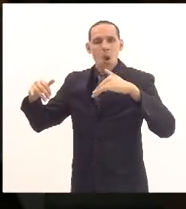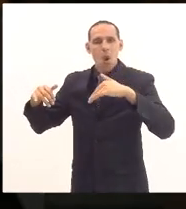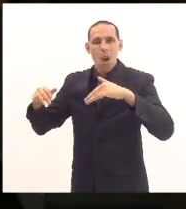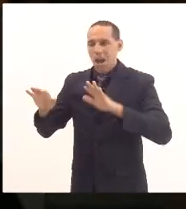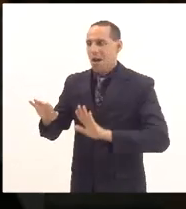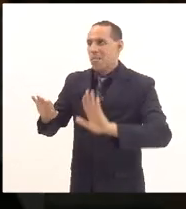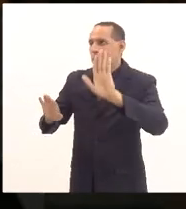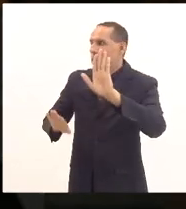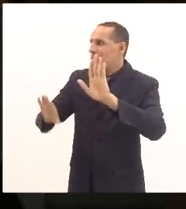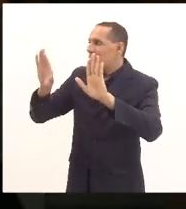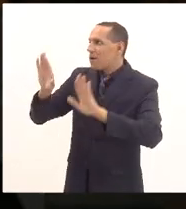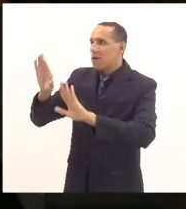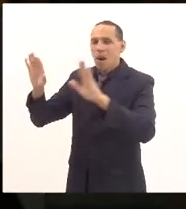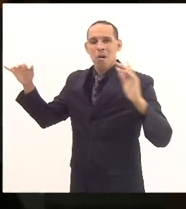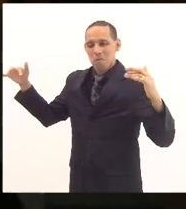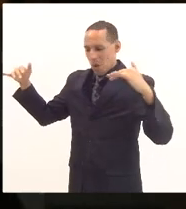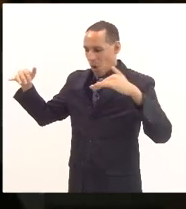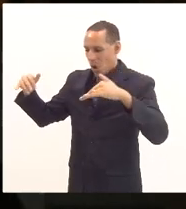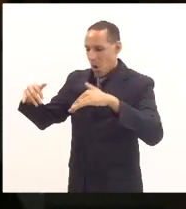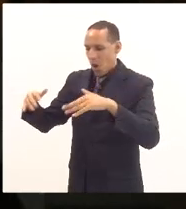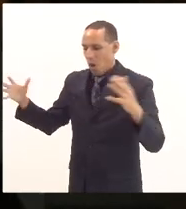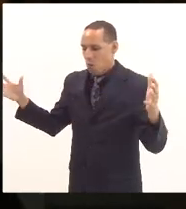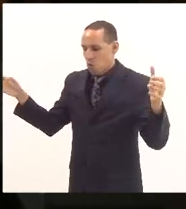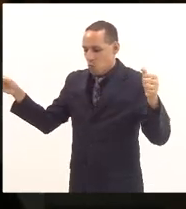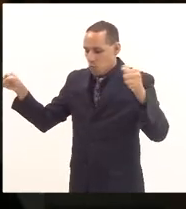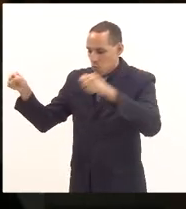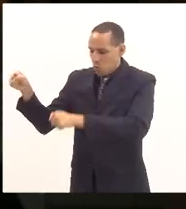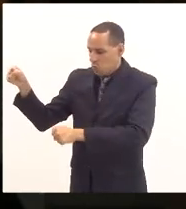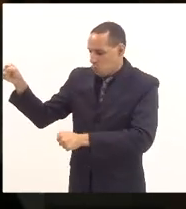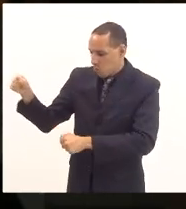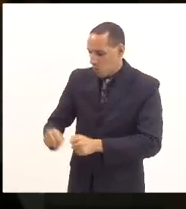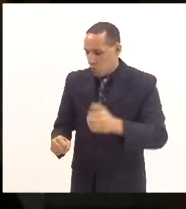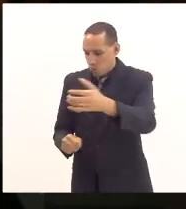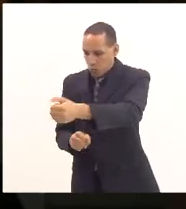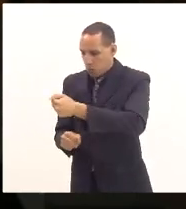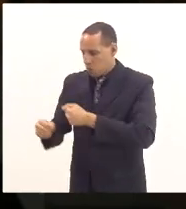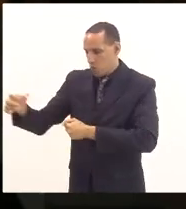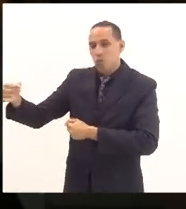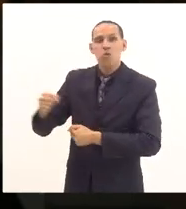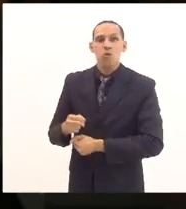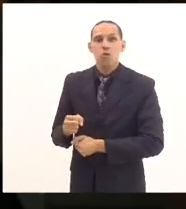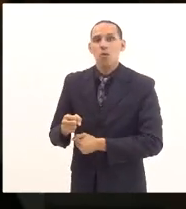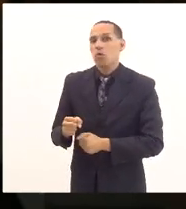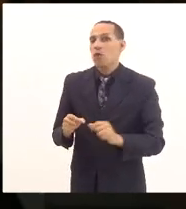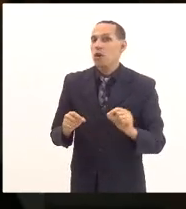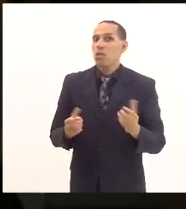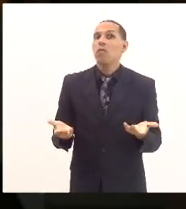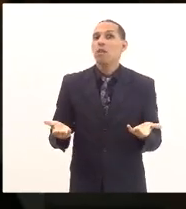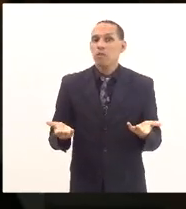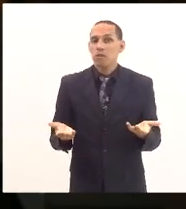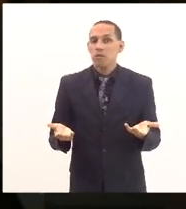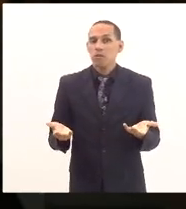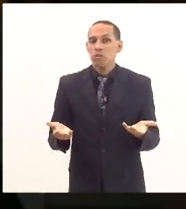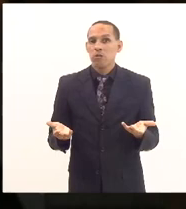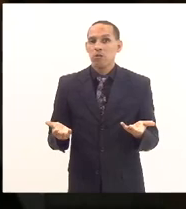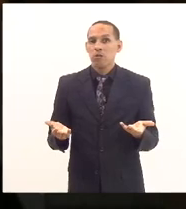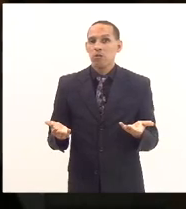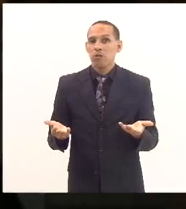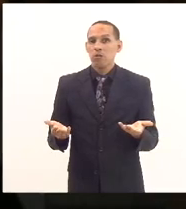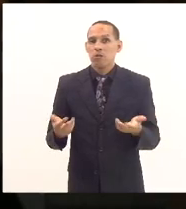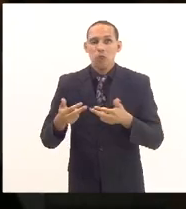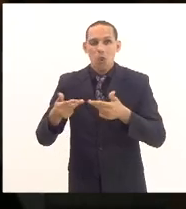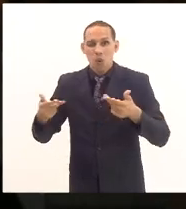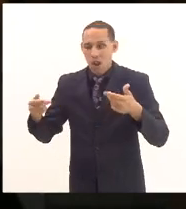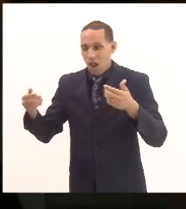paredes laterais e arrastou para dentro do buraco, né, o que não podia cair